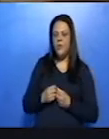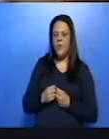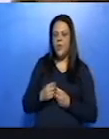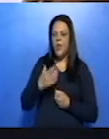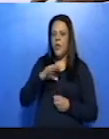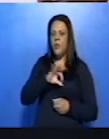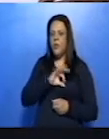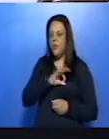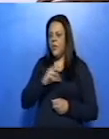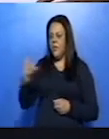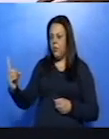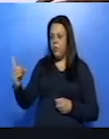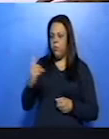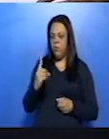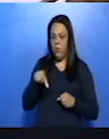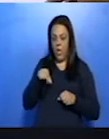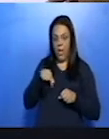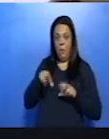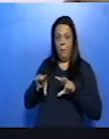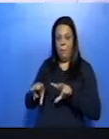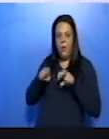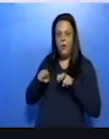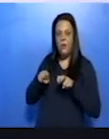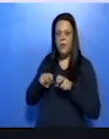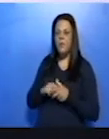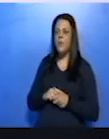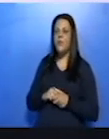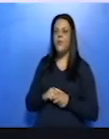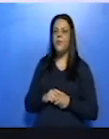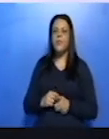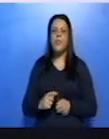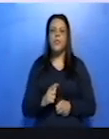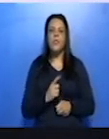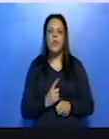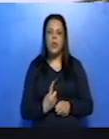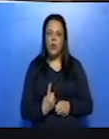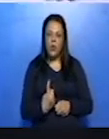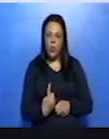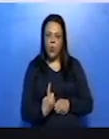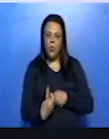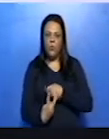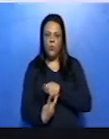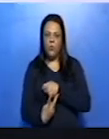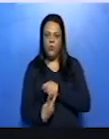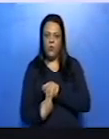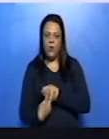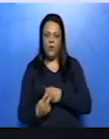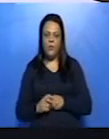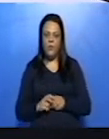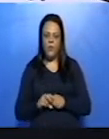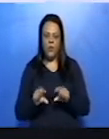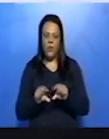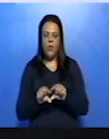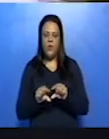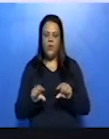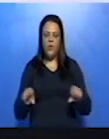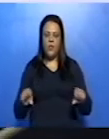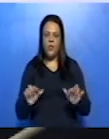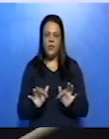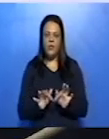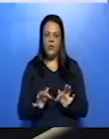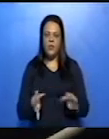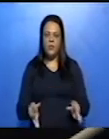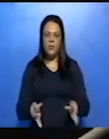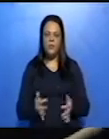verbo perceber. Então, apenas um verbo. Então, ela é um período simples.